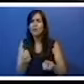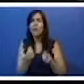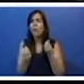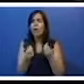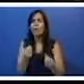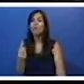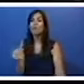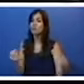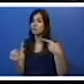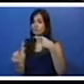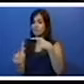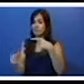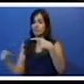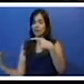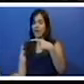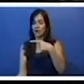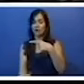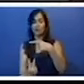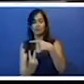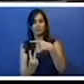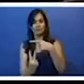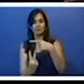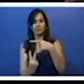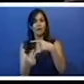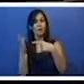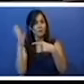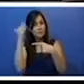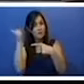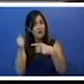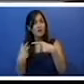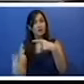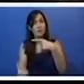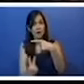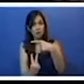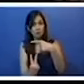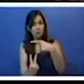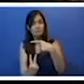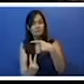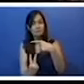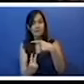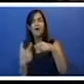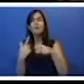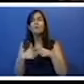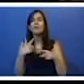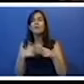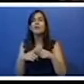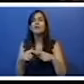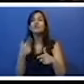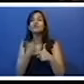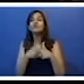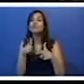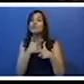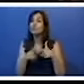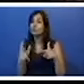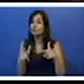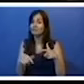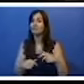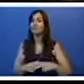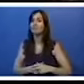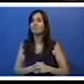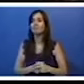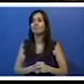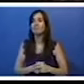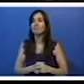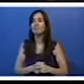fica a representação fracionária eu sei que o 2 Vai Embaixo Professora porque não é Luiz não é